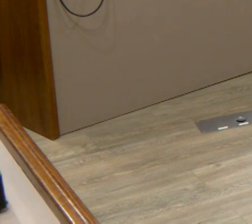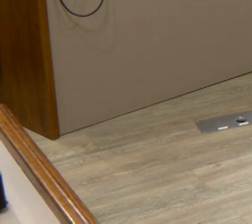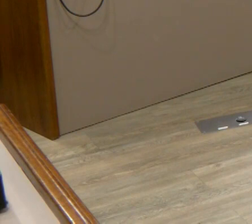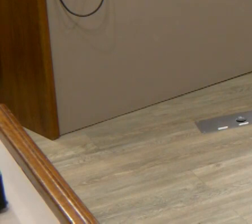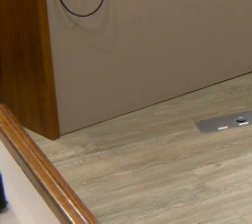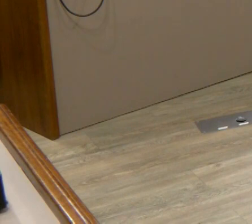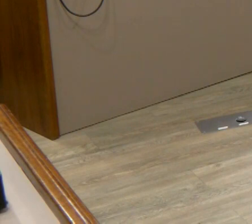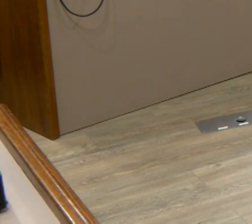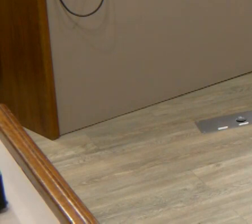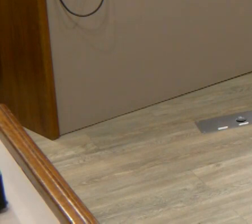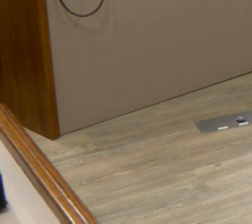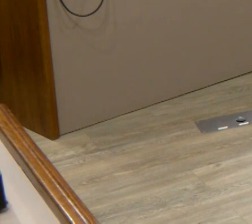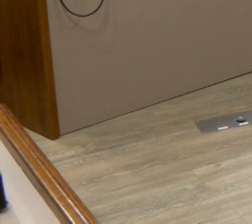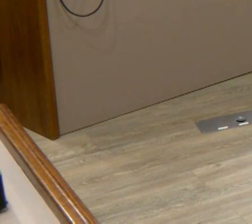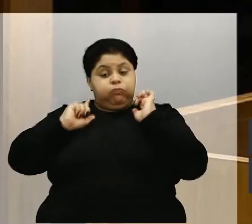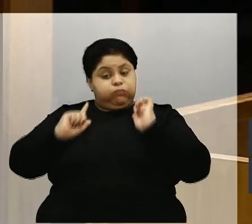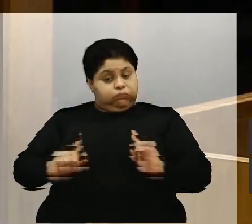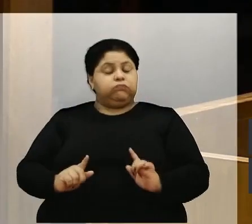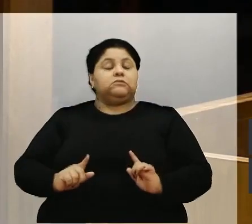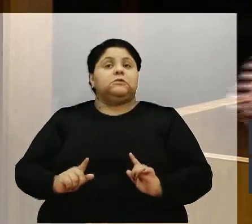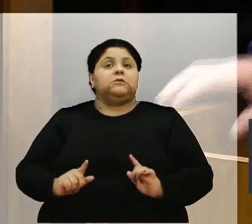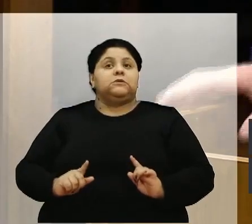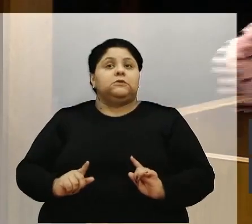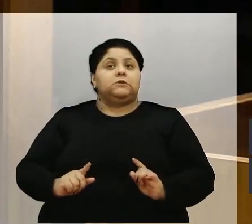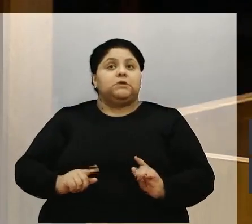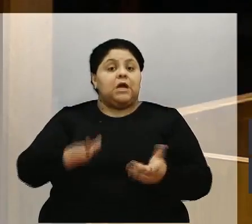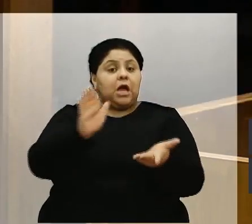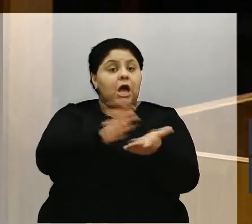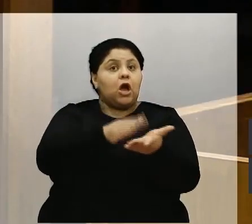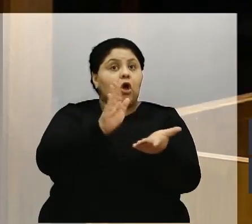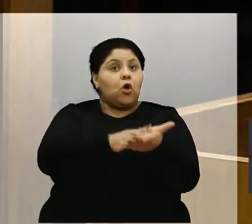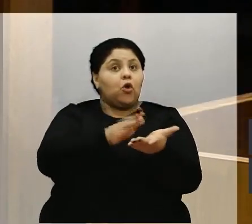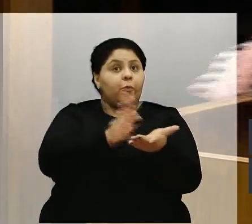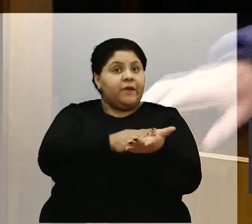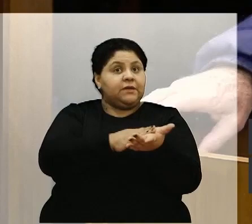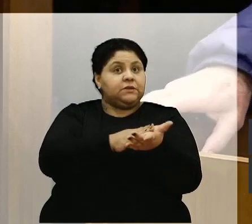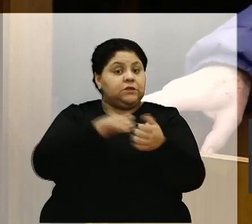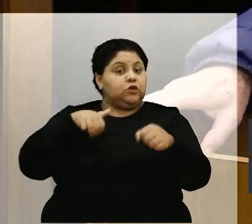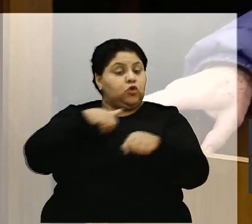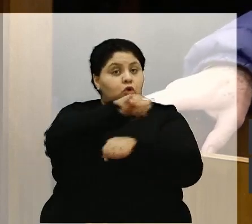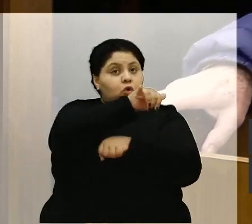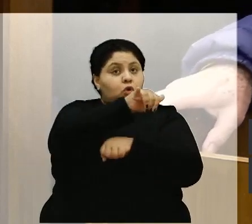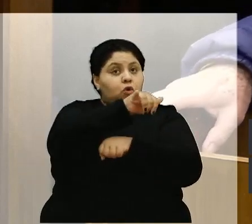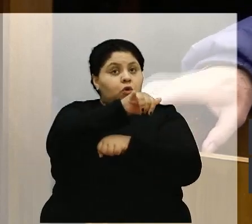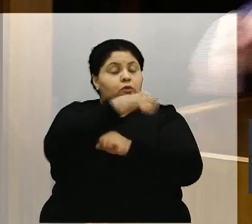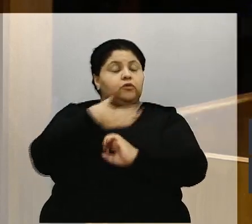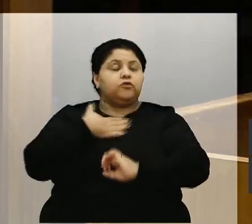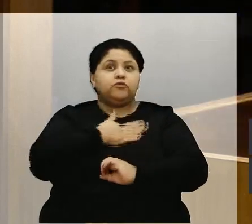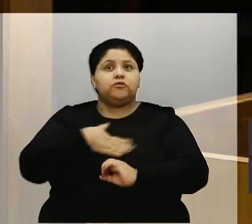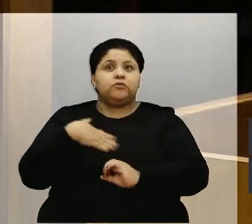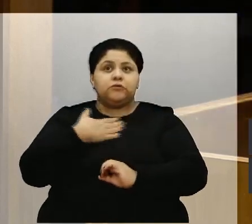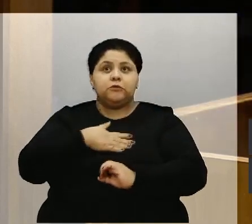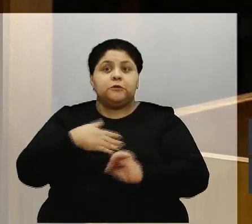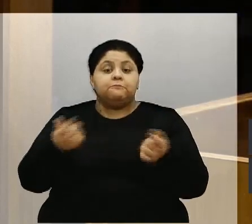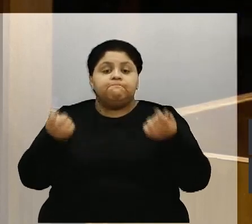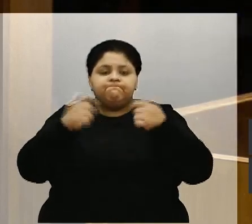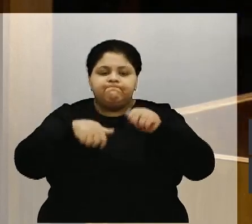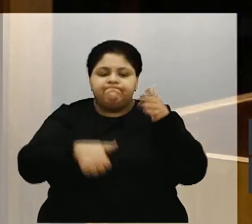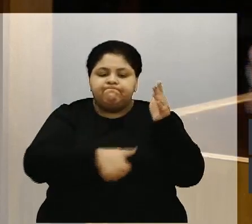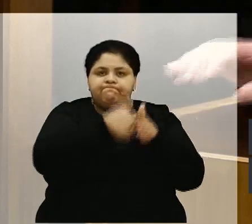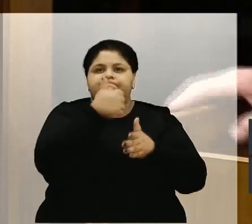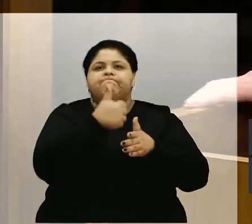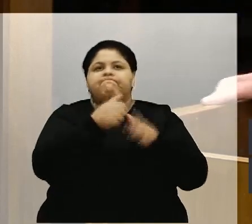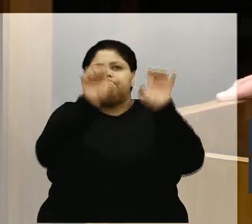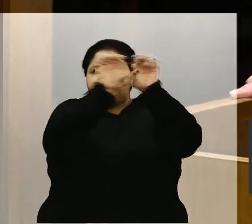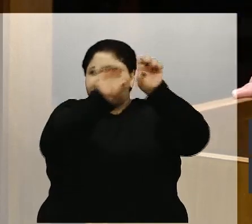fechamento do Salgado Filho na capital. A cobrança, a gestão do aeroporto, no sentido de capacitar, melhorar